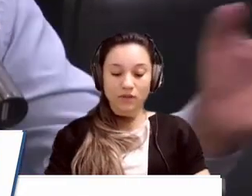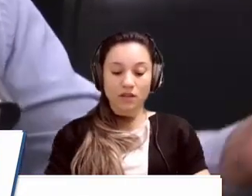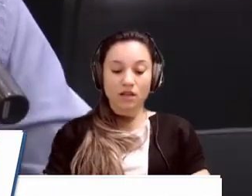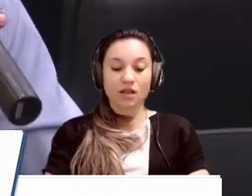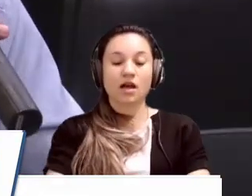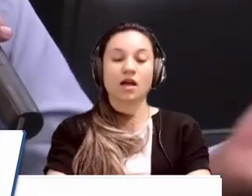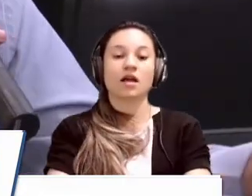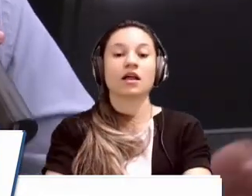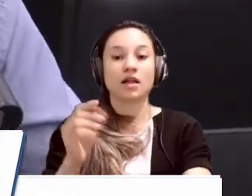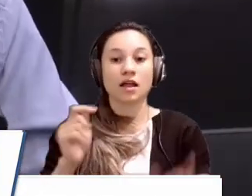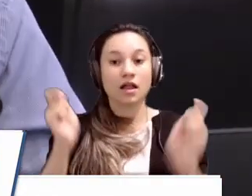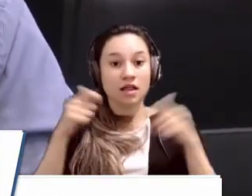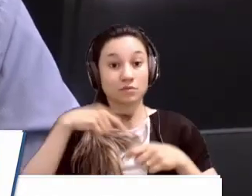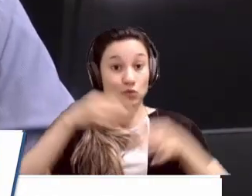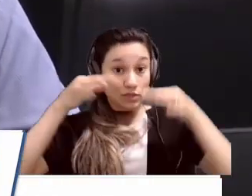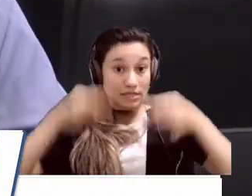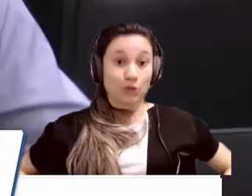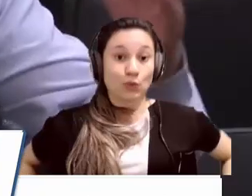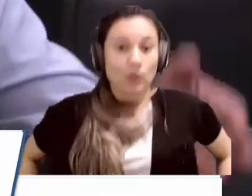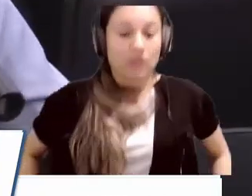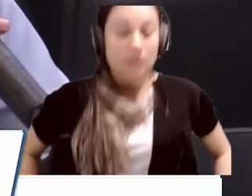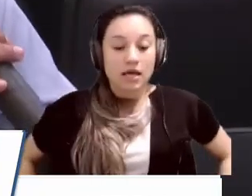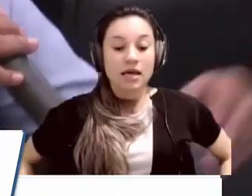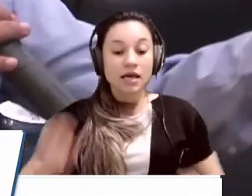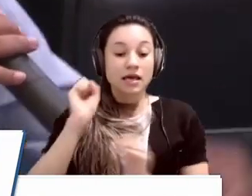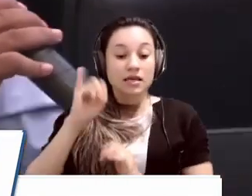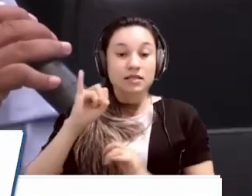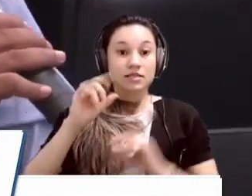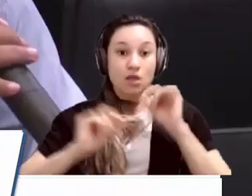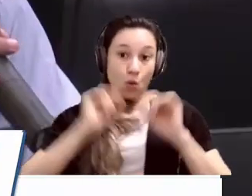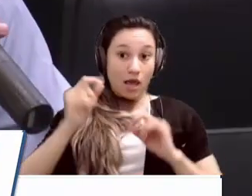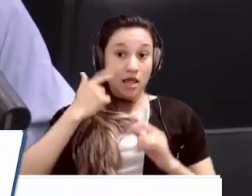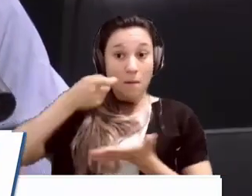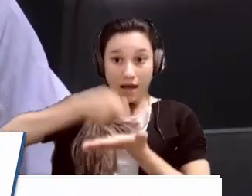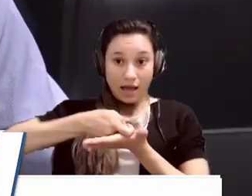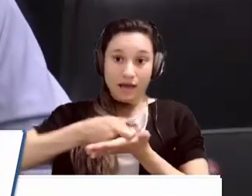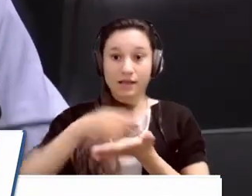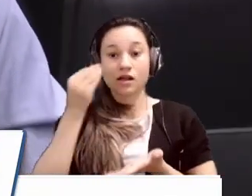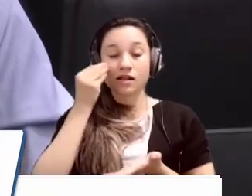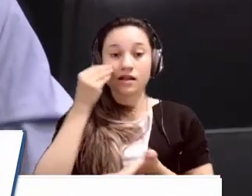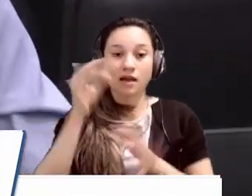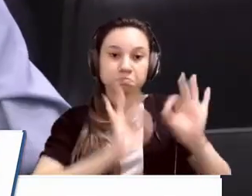certo. Agora, se não pagar, aí fica ruim. E depois a gente vai atrás e fala, não, você votou errado. Eu nunca vi um trem desse.